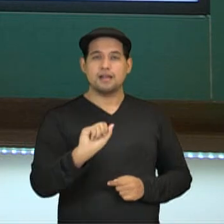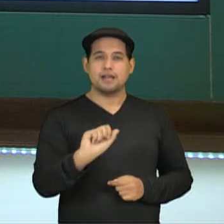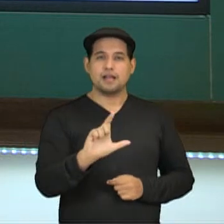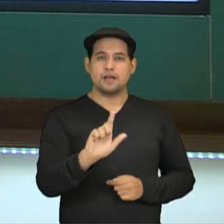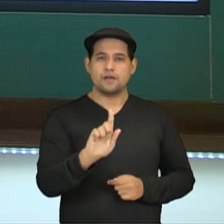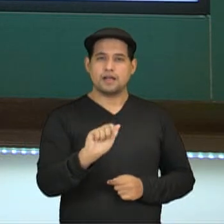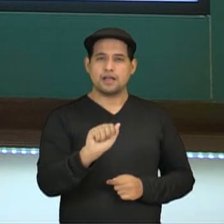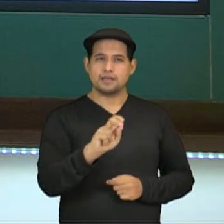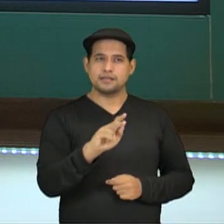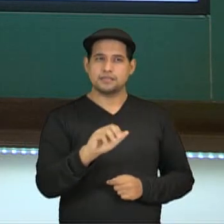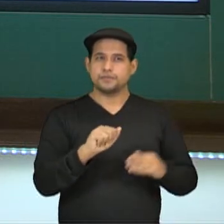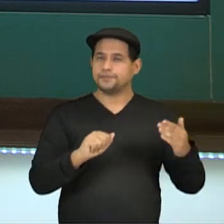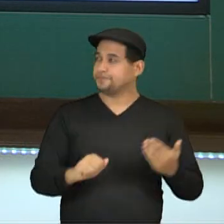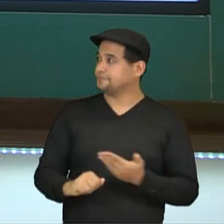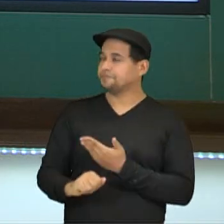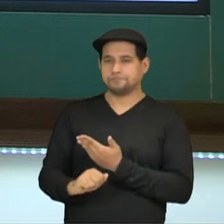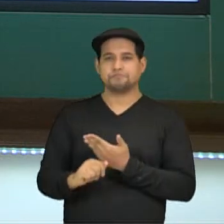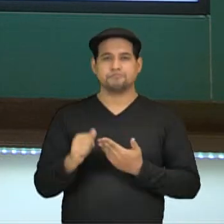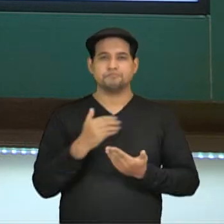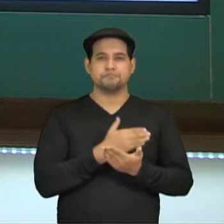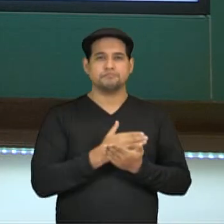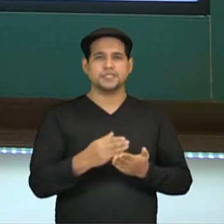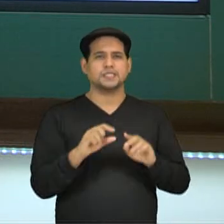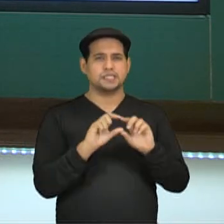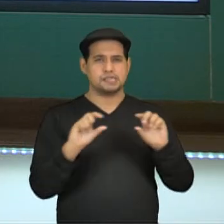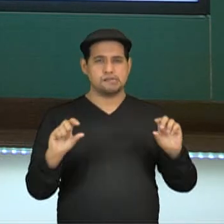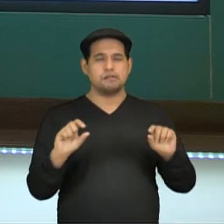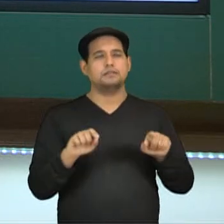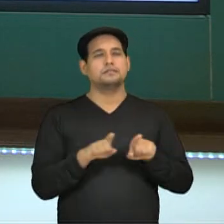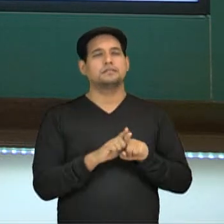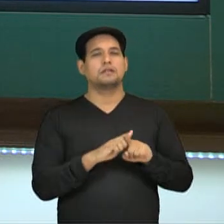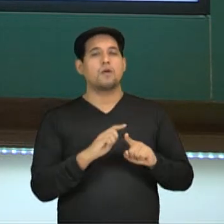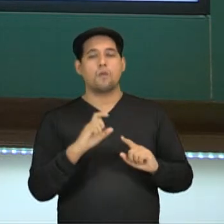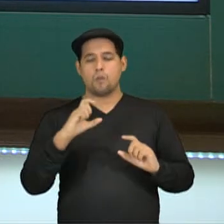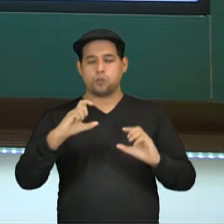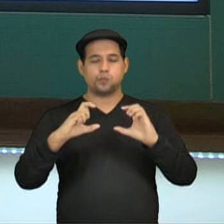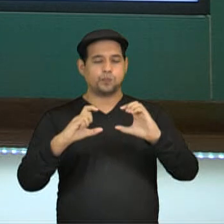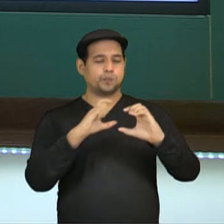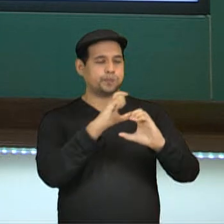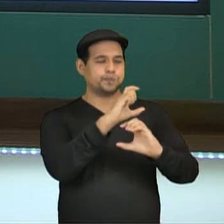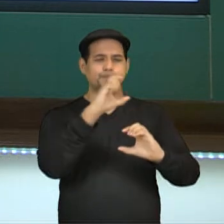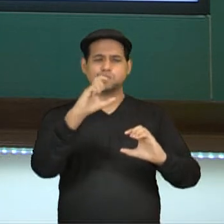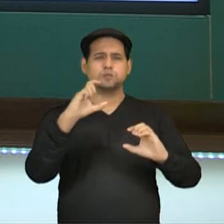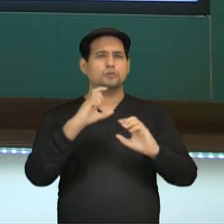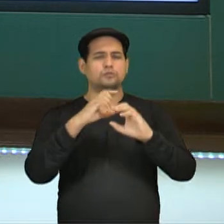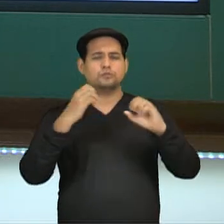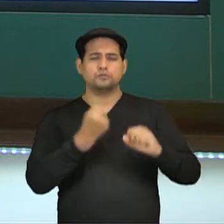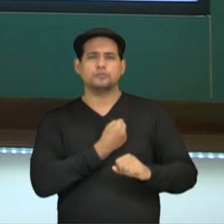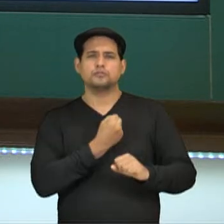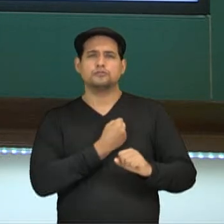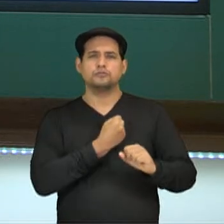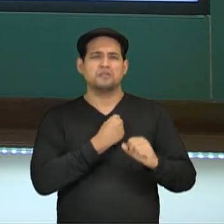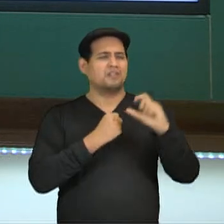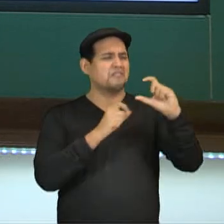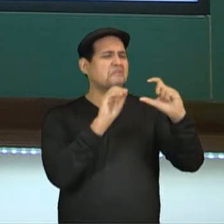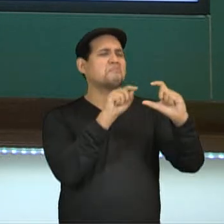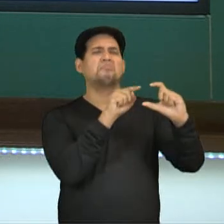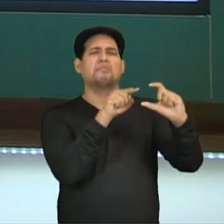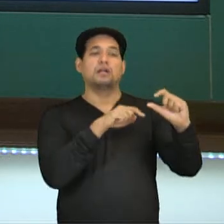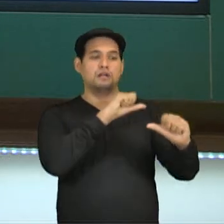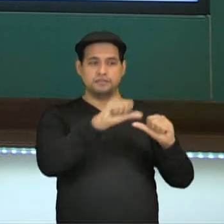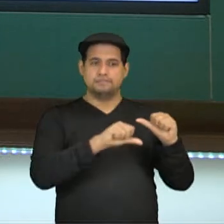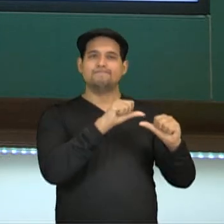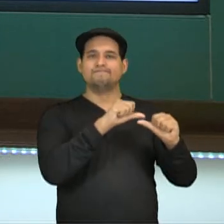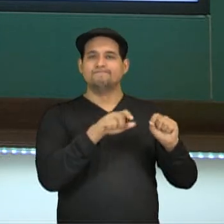carinha? Método de completar quadrados, você soma o número que está faltando e consegue transformar num trinômio e